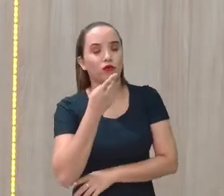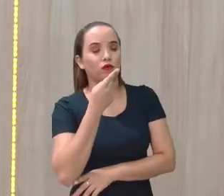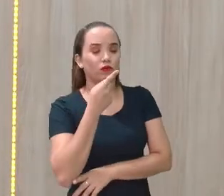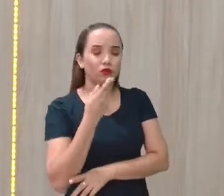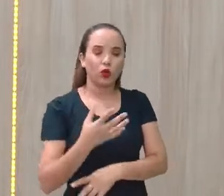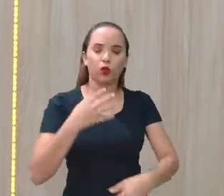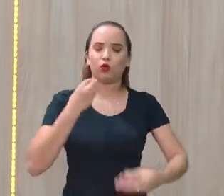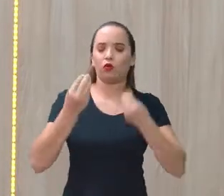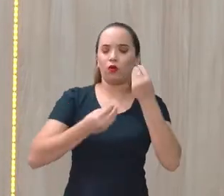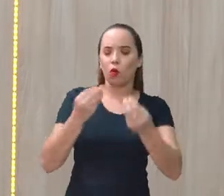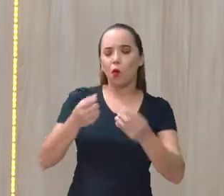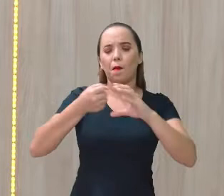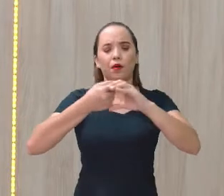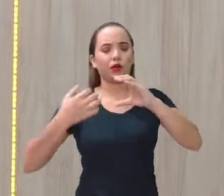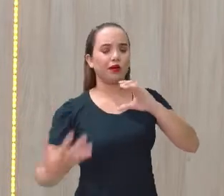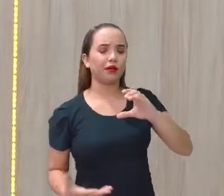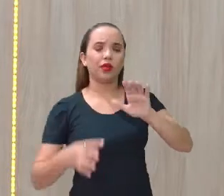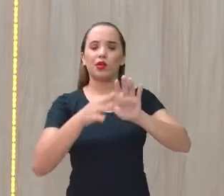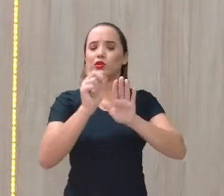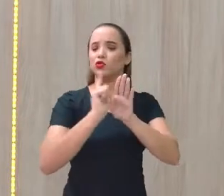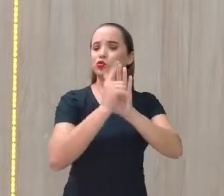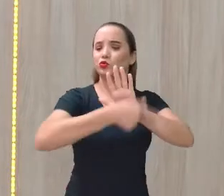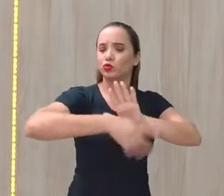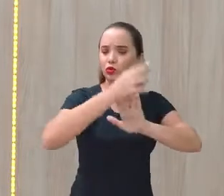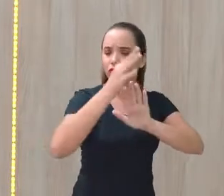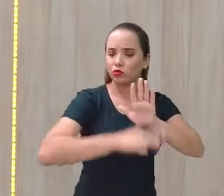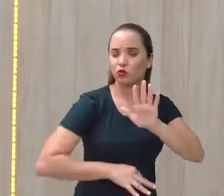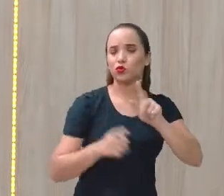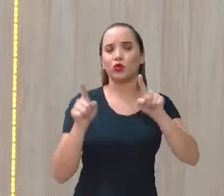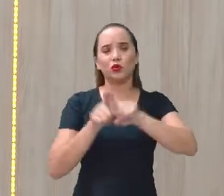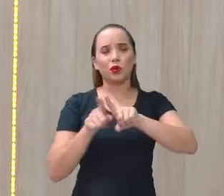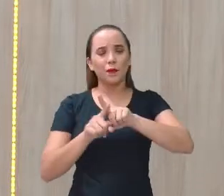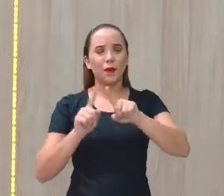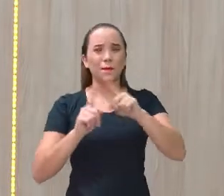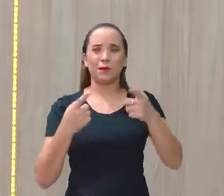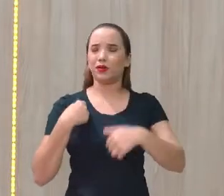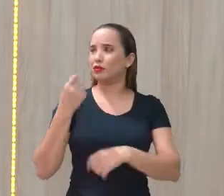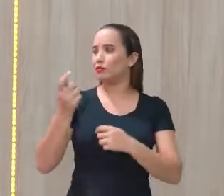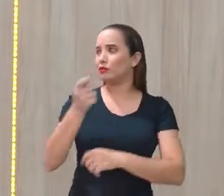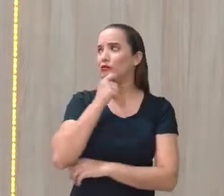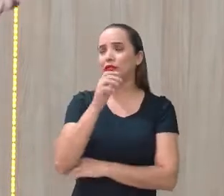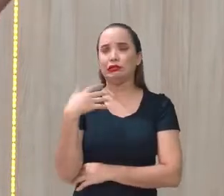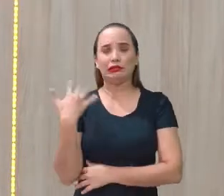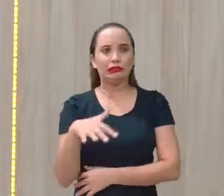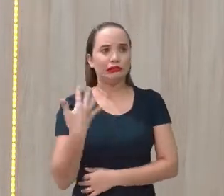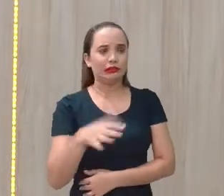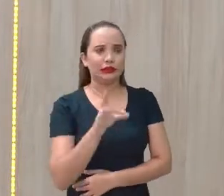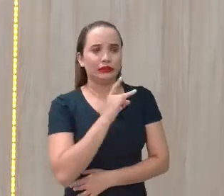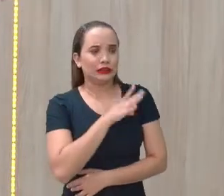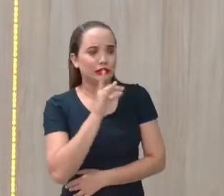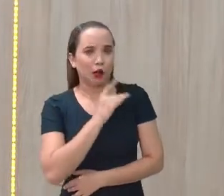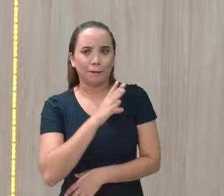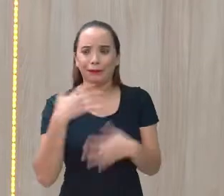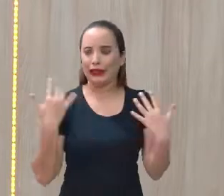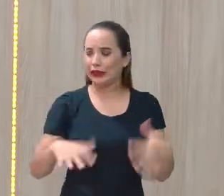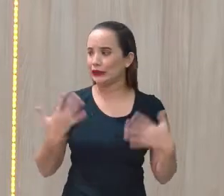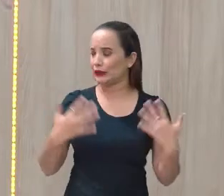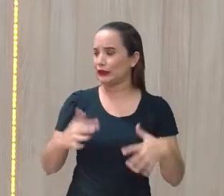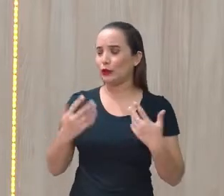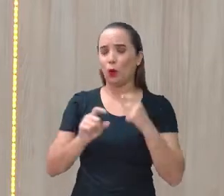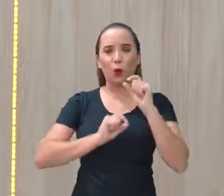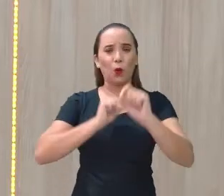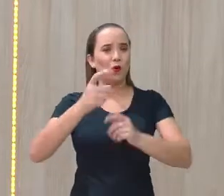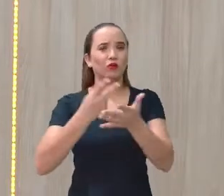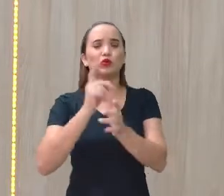são as características do gênero textual, mas eu continuo aí com medo do que fazer, eu não sei muito bem. Qual é o